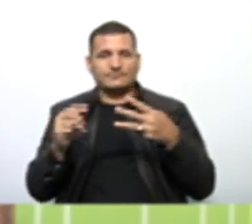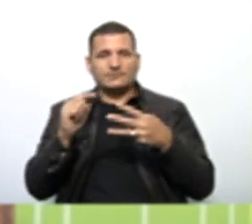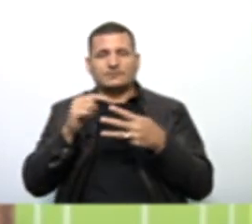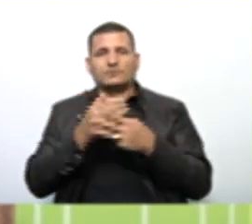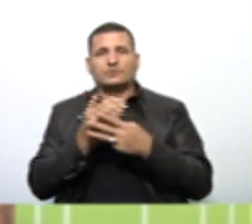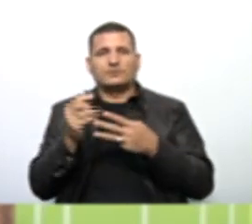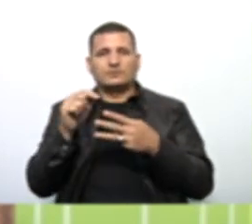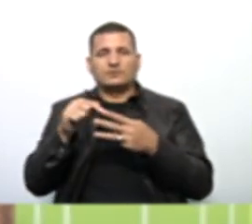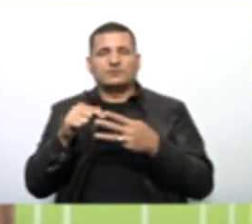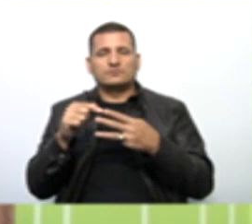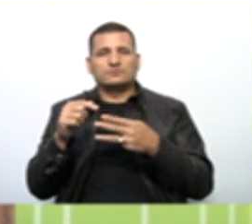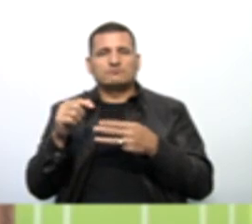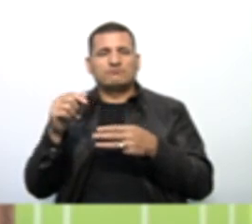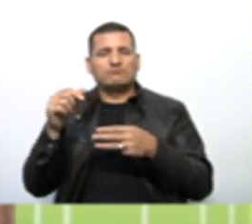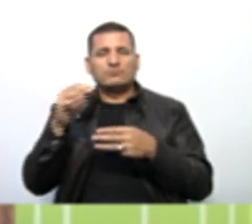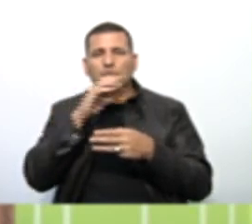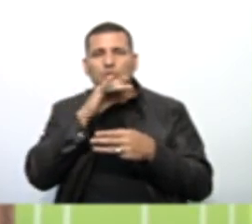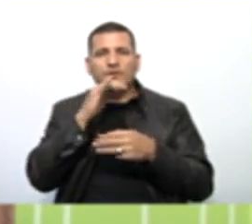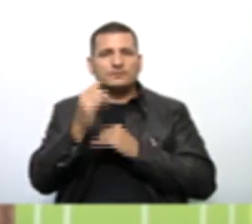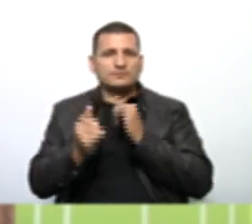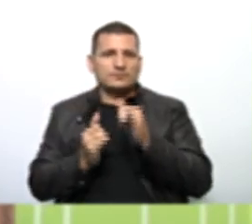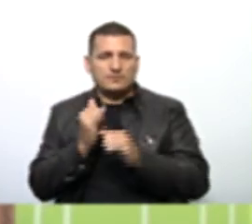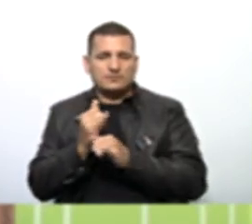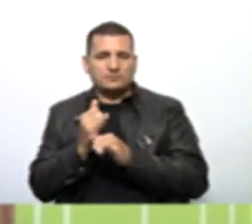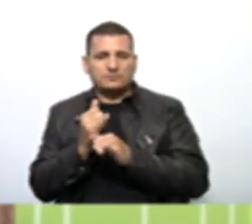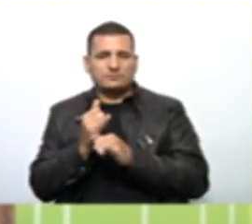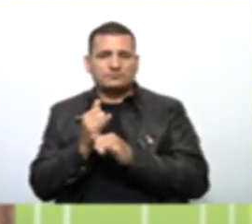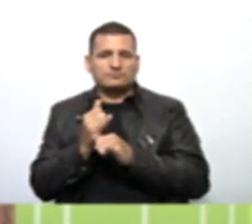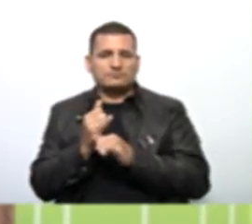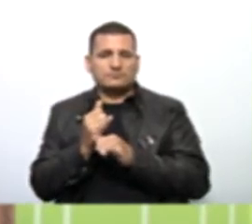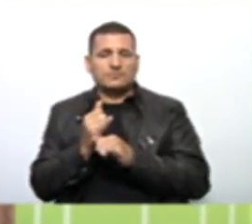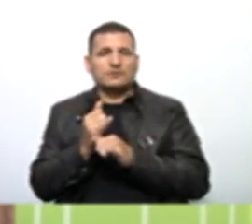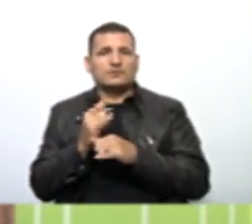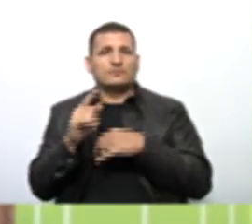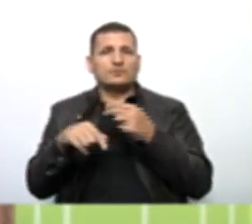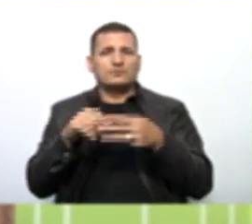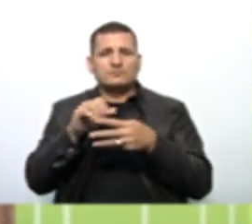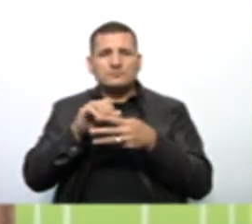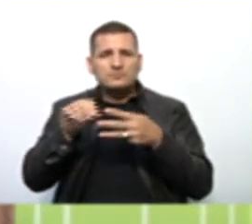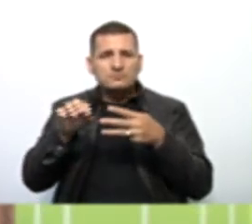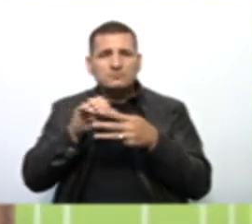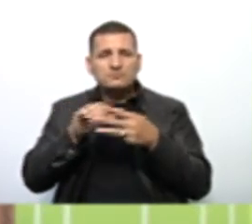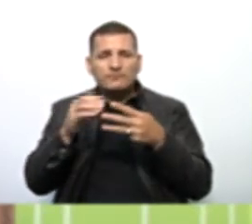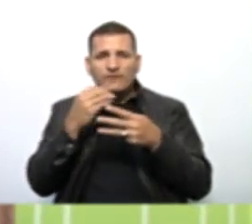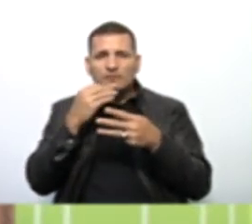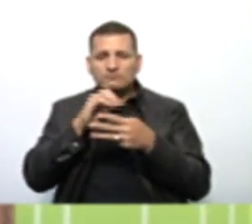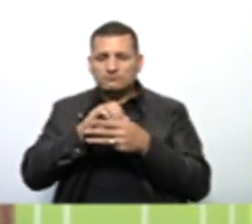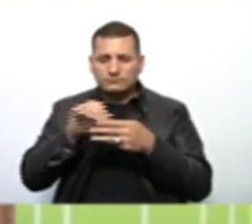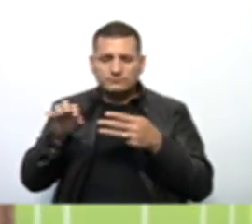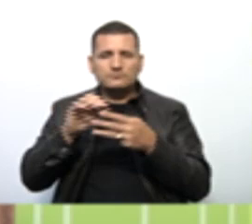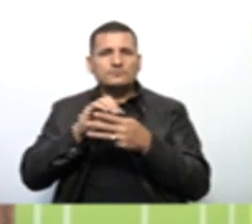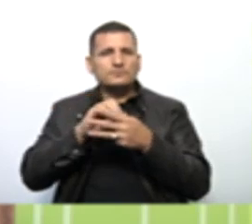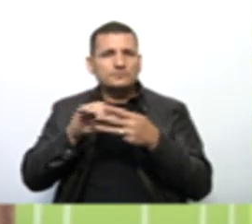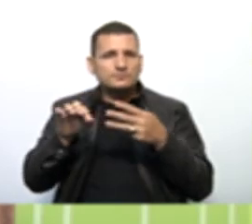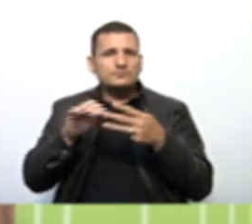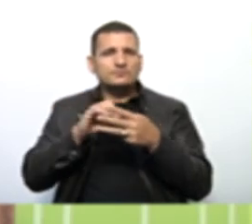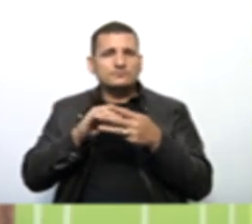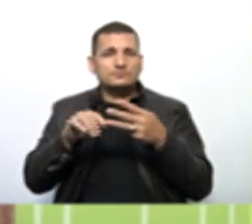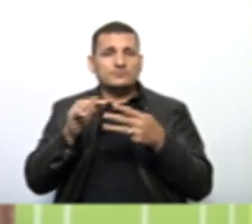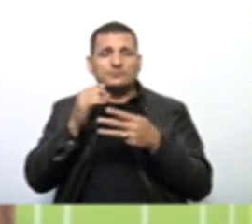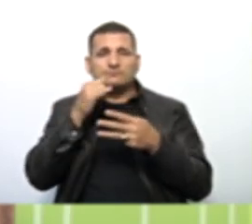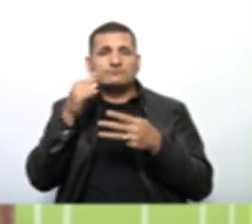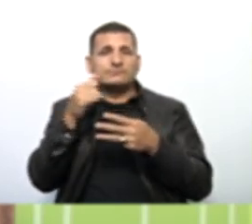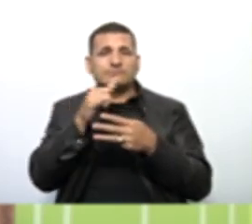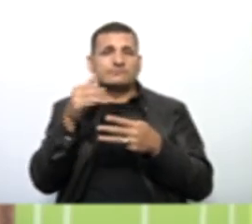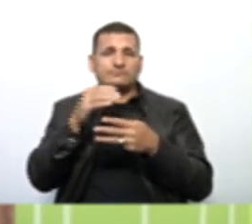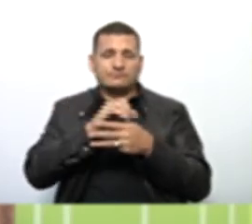na qualidade do sinal e chega um determinado momento o sinal vai passar bem fraca ali lembrando que é o quê corrente elétrica que